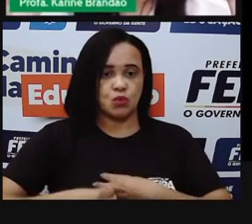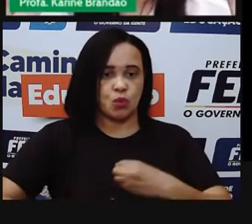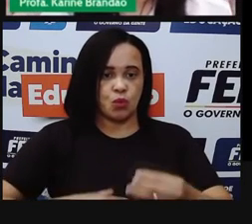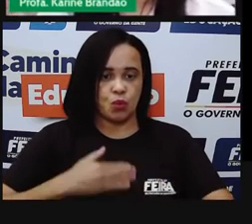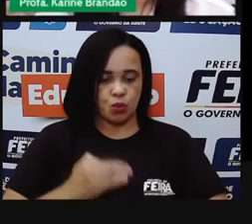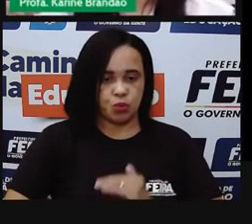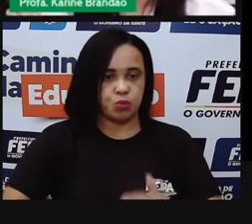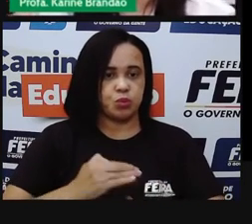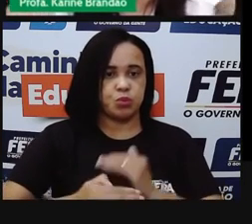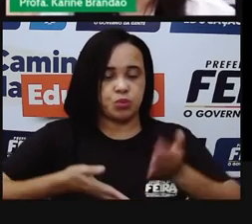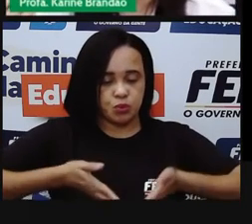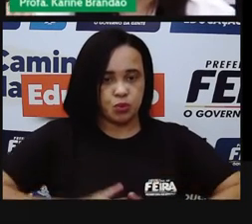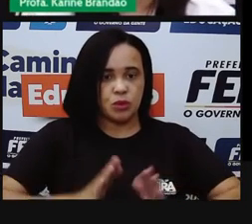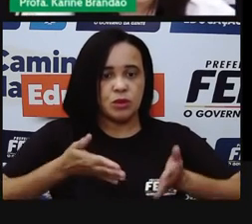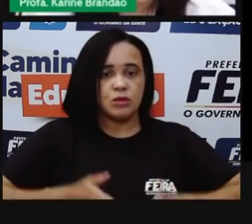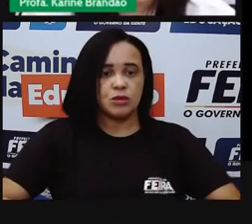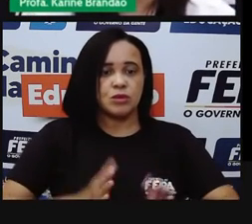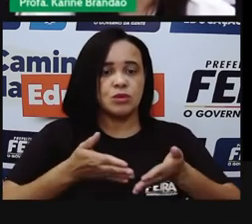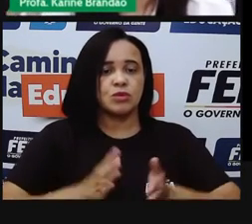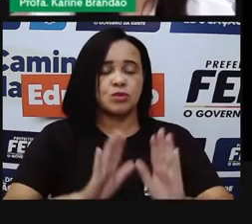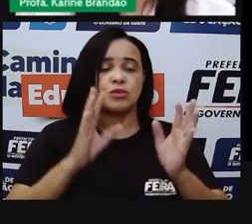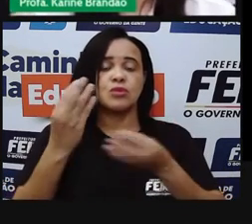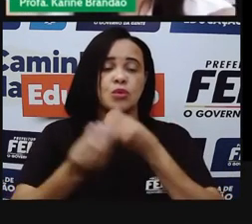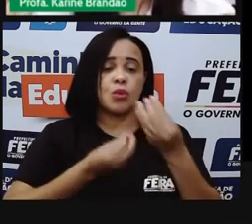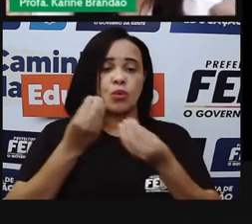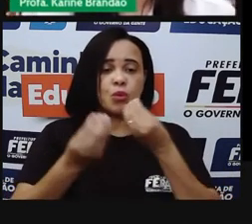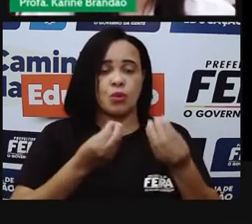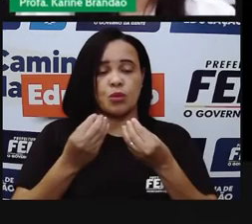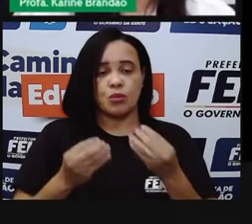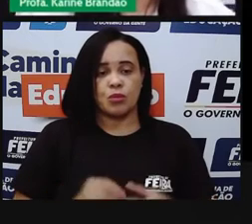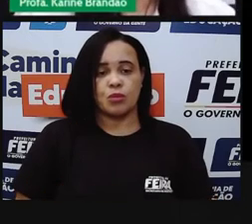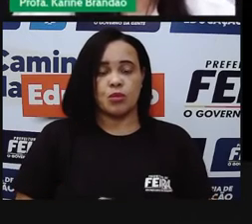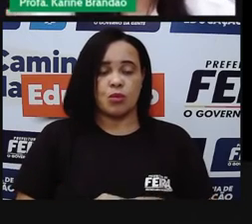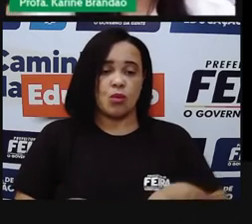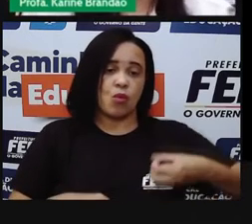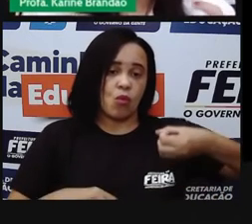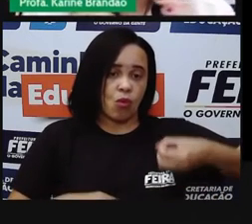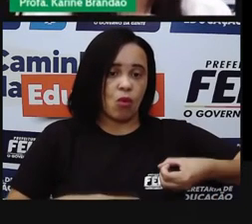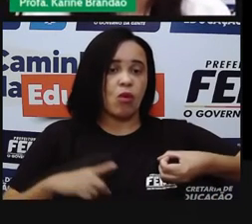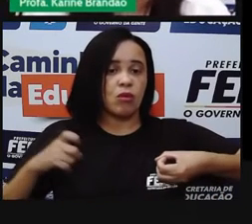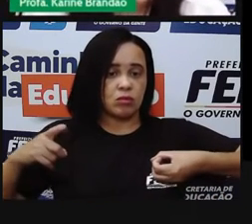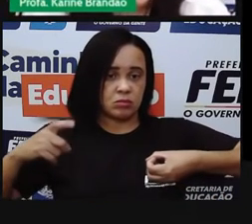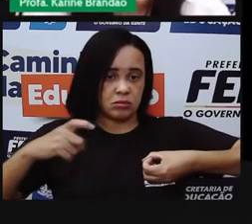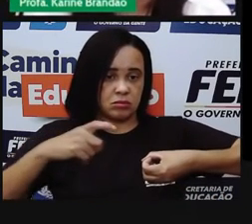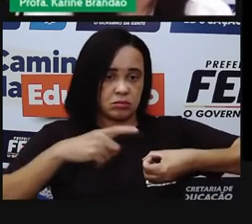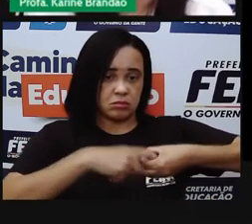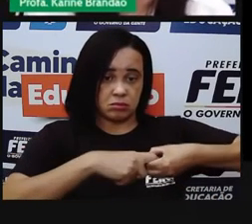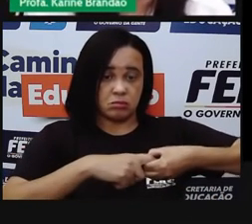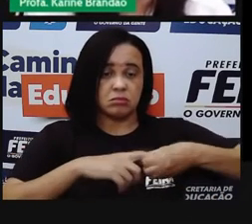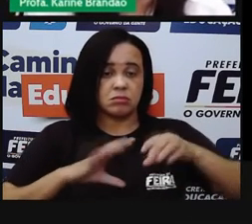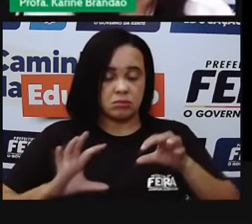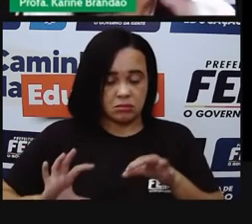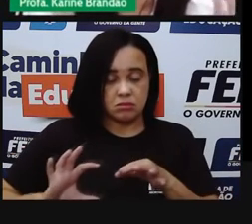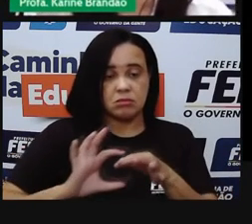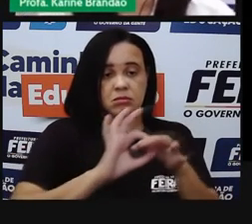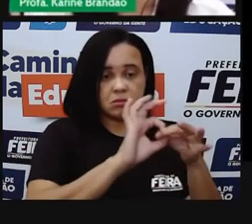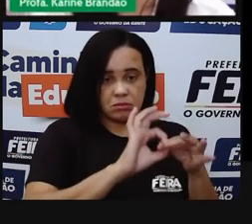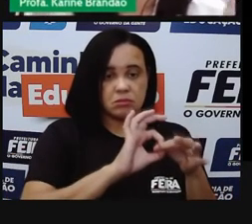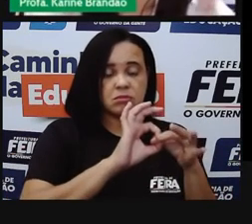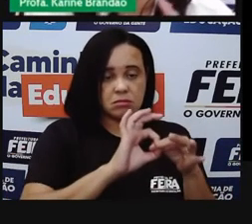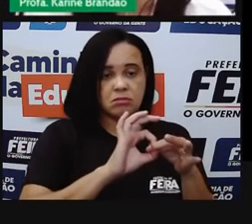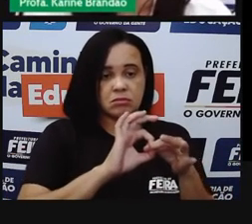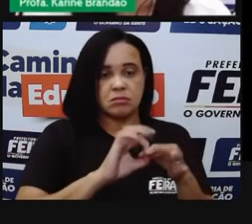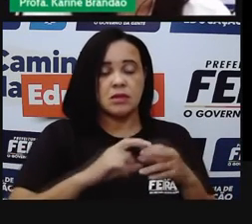gametas, né? O óvulo e o espermatozoide, eles vão se unir, o que que vai acontecer?